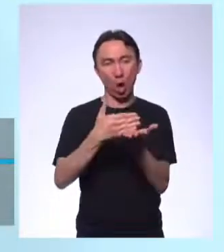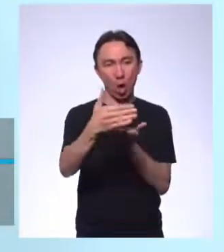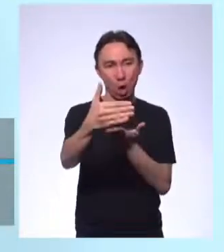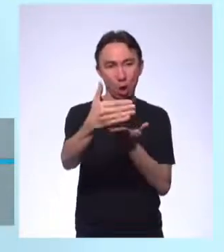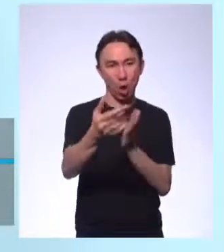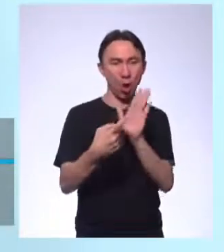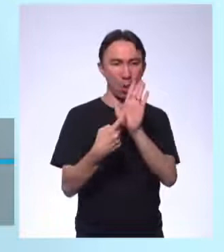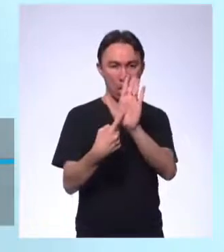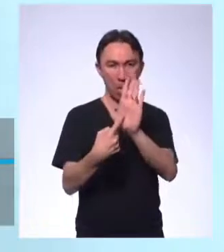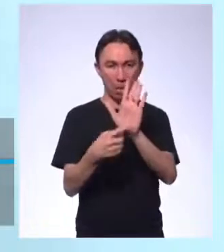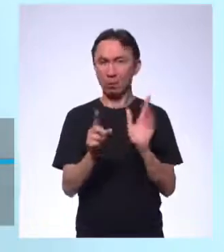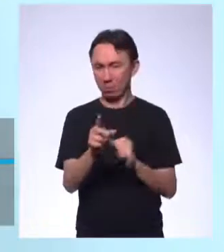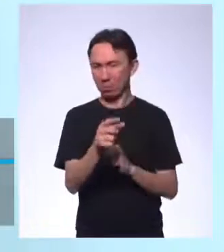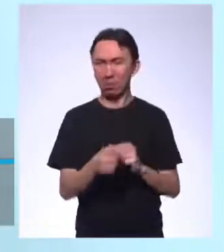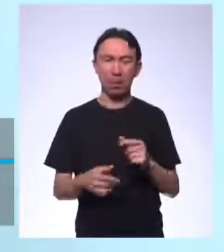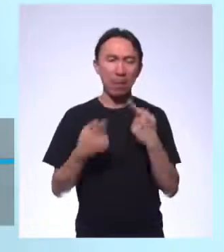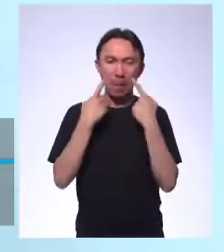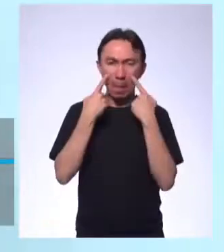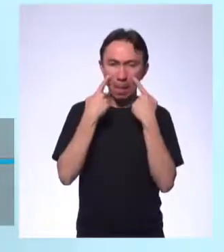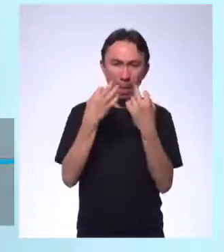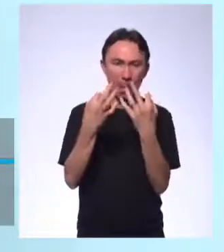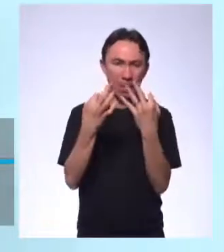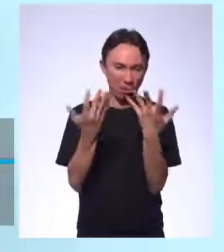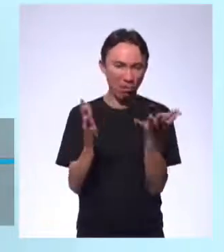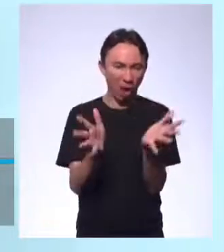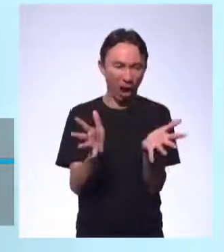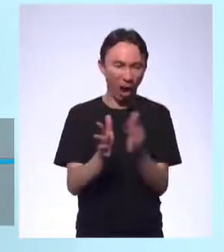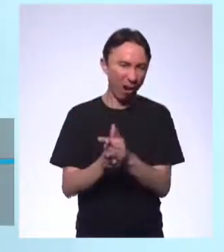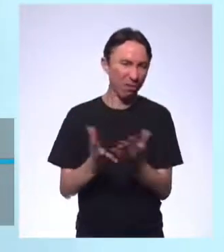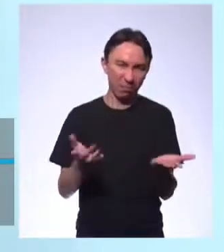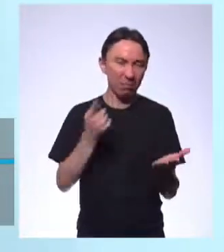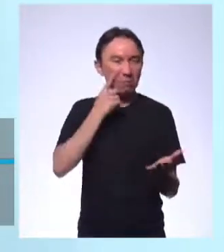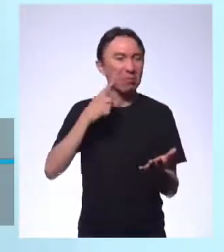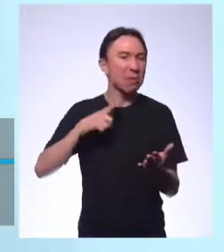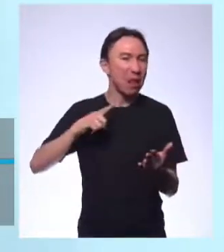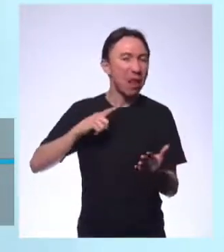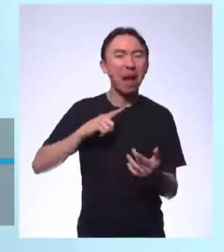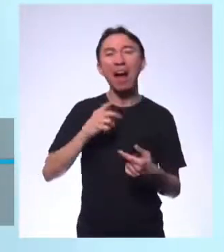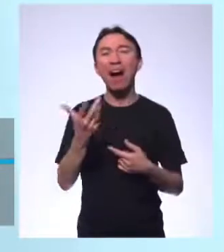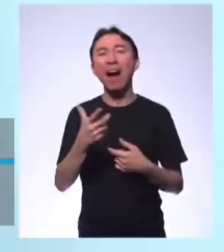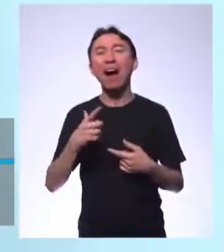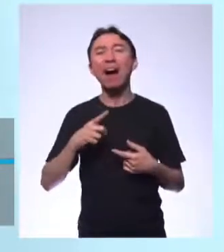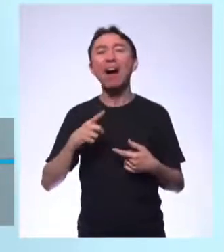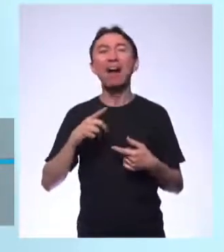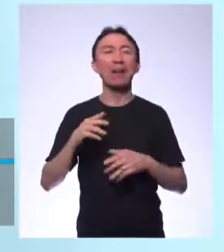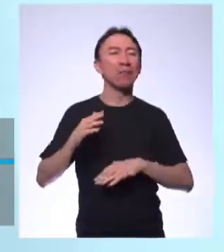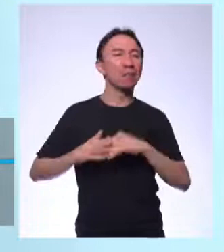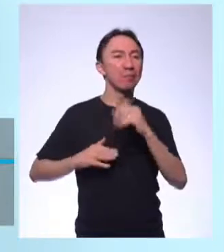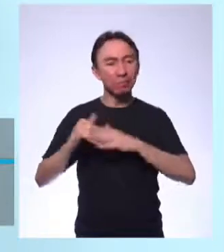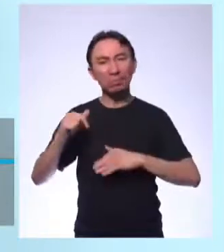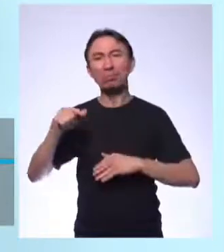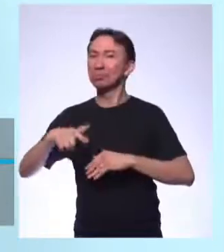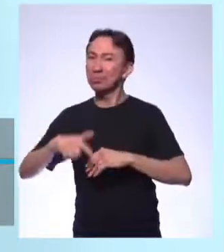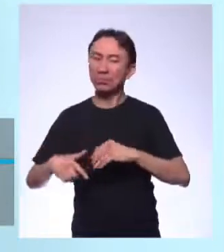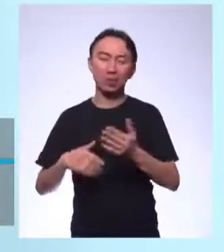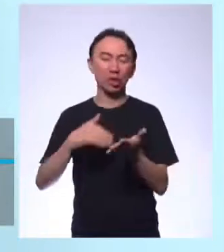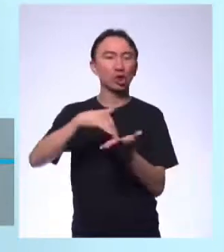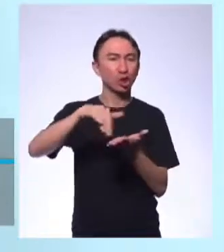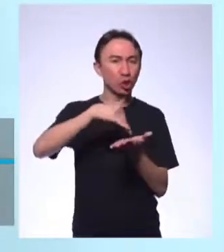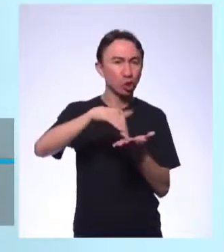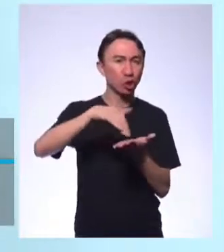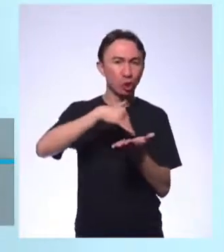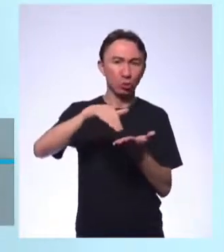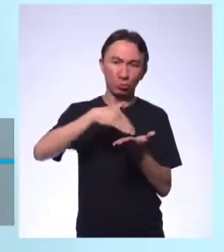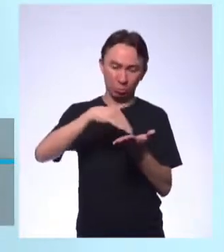como vocês bem puderam observar aqui nessa resenha feita por um profissional aqui da Secretaria da Educação que fez o